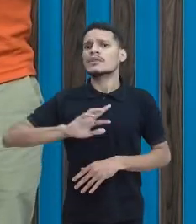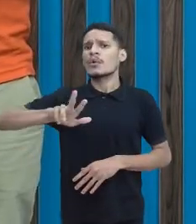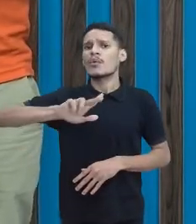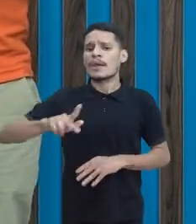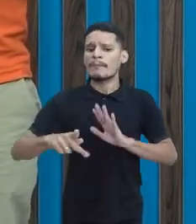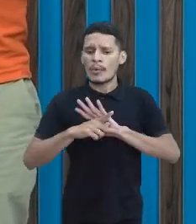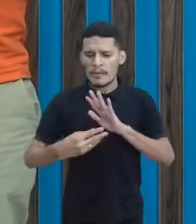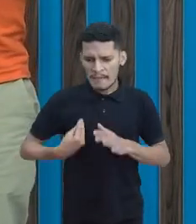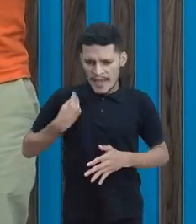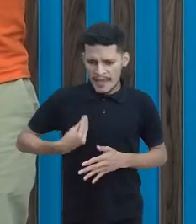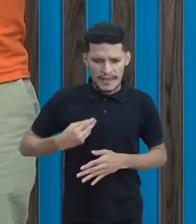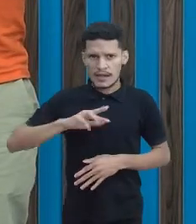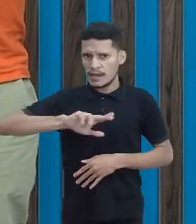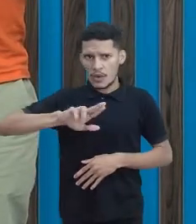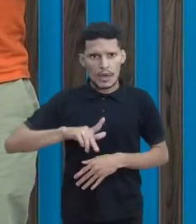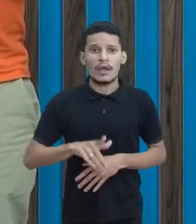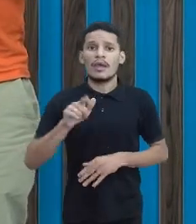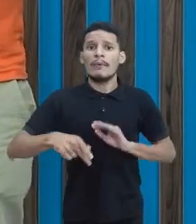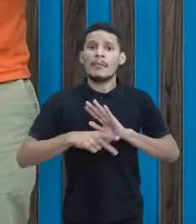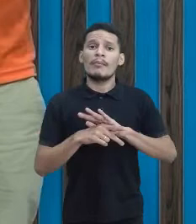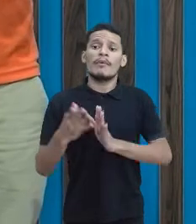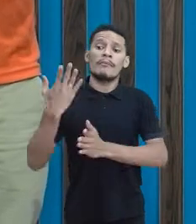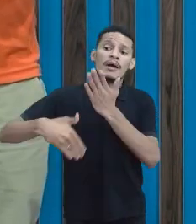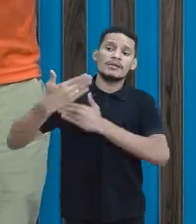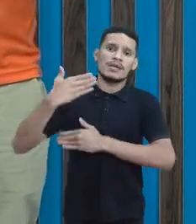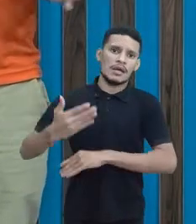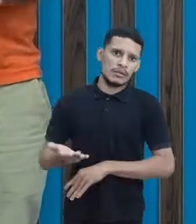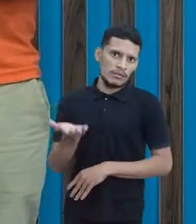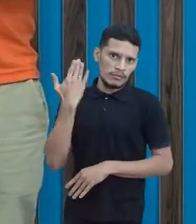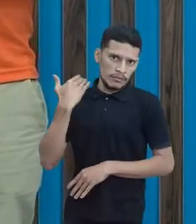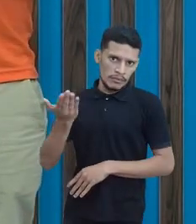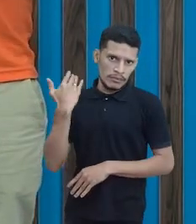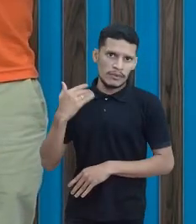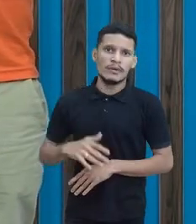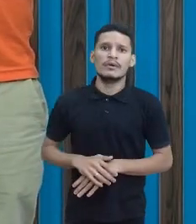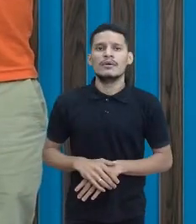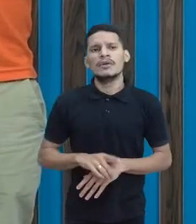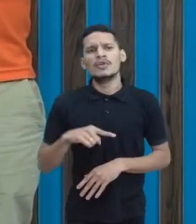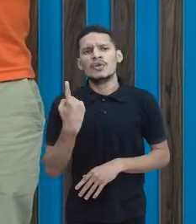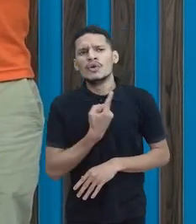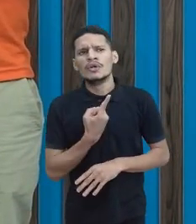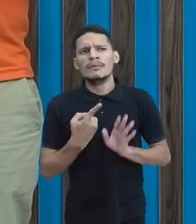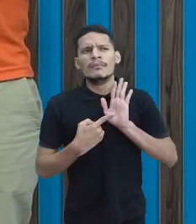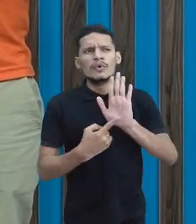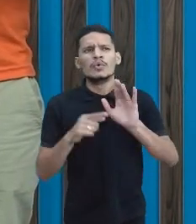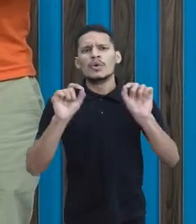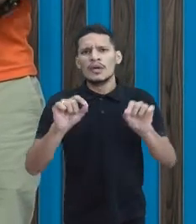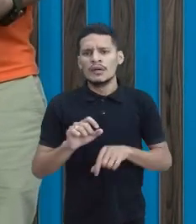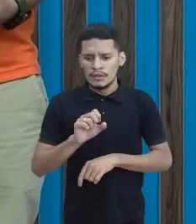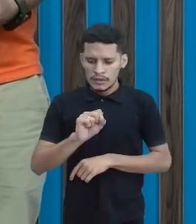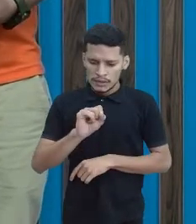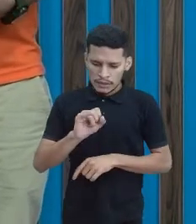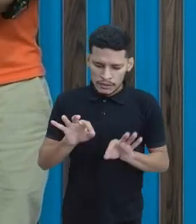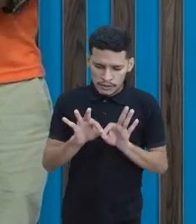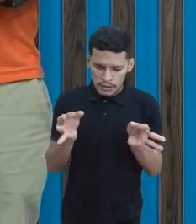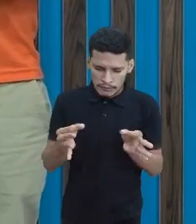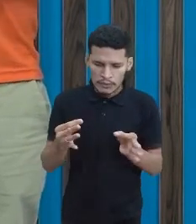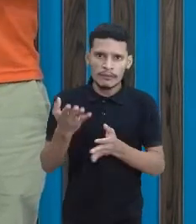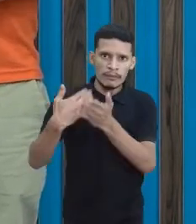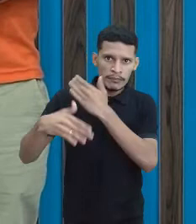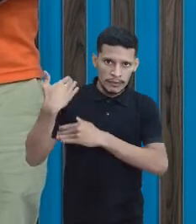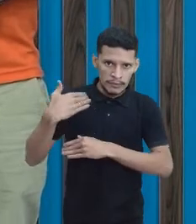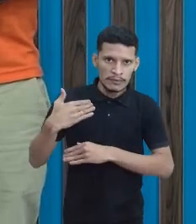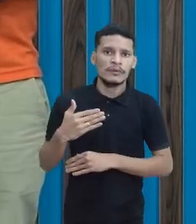com presente. Ele está relacionado ao passado, certo? Nós usamos em inglês o Simple Past,